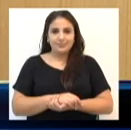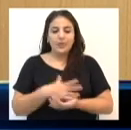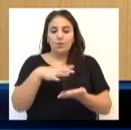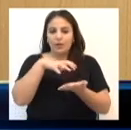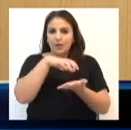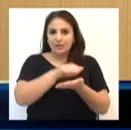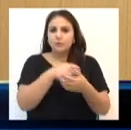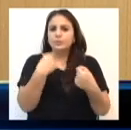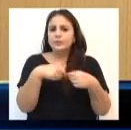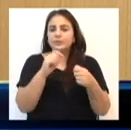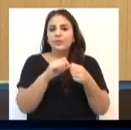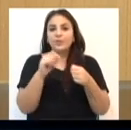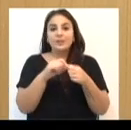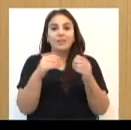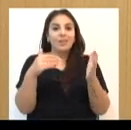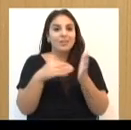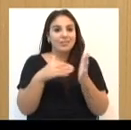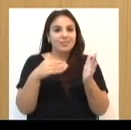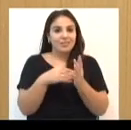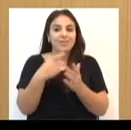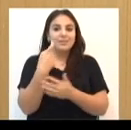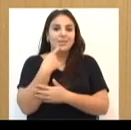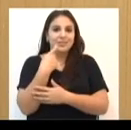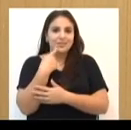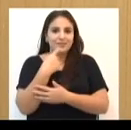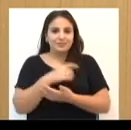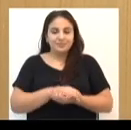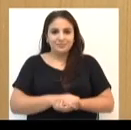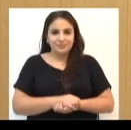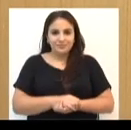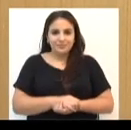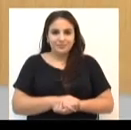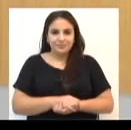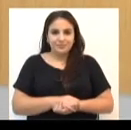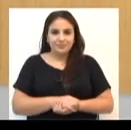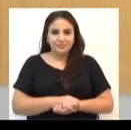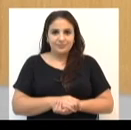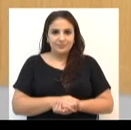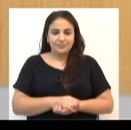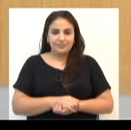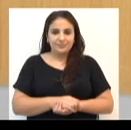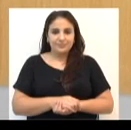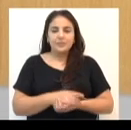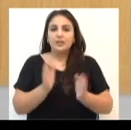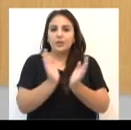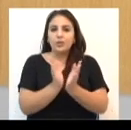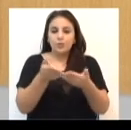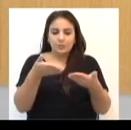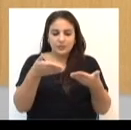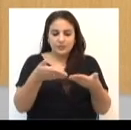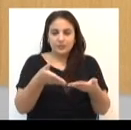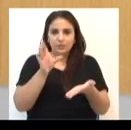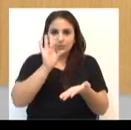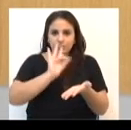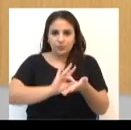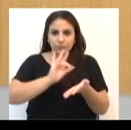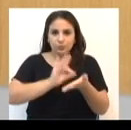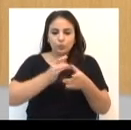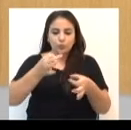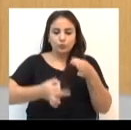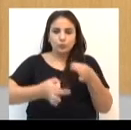O cadastro deve ser feito até a próxima sexta-feira. Está na Comissão de